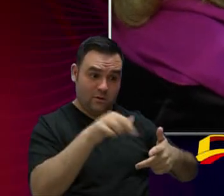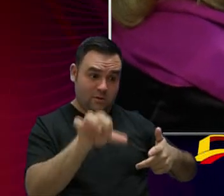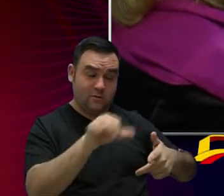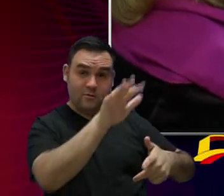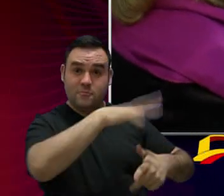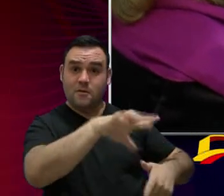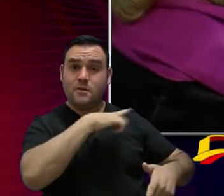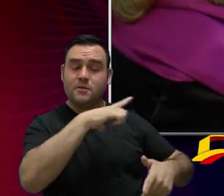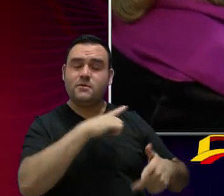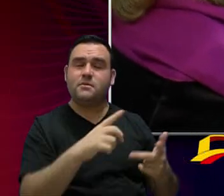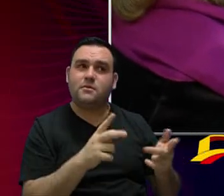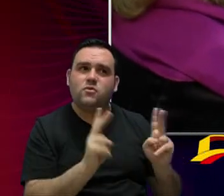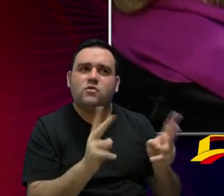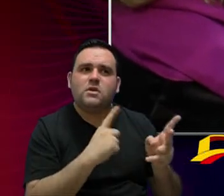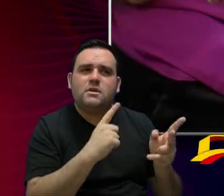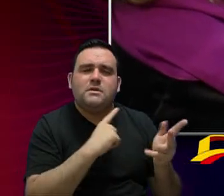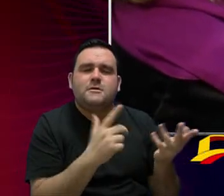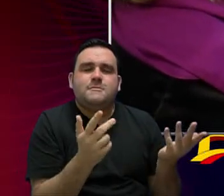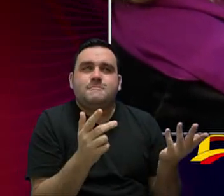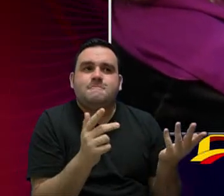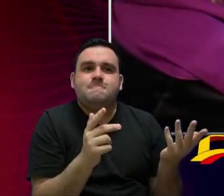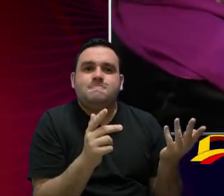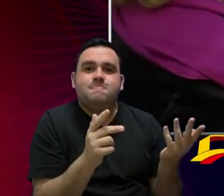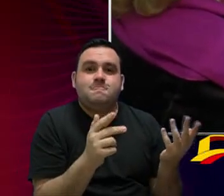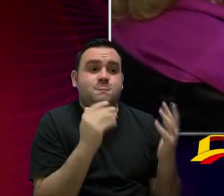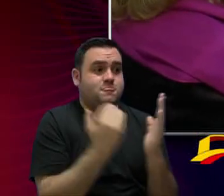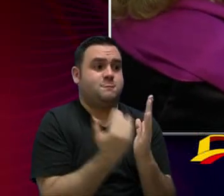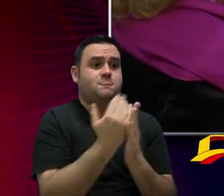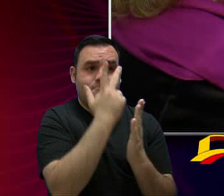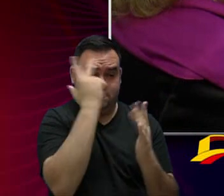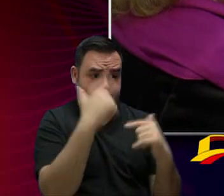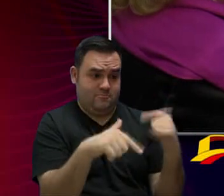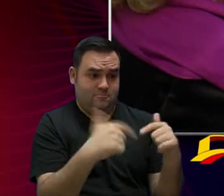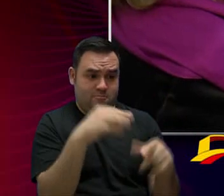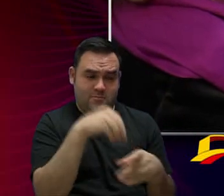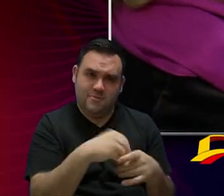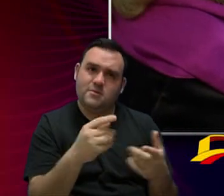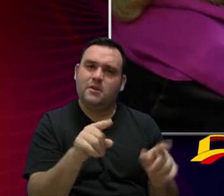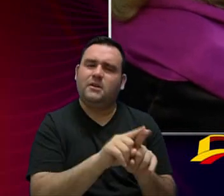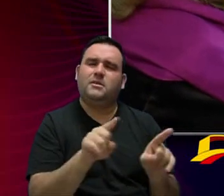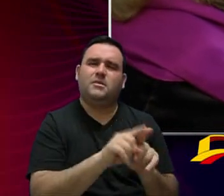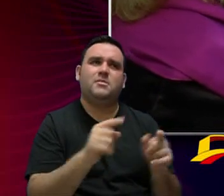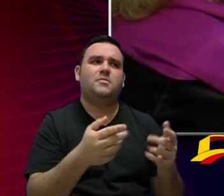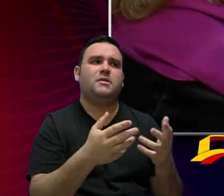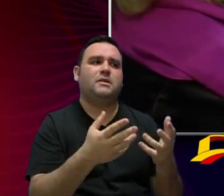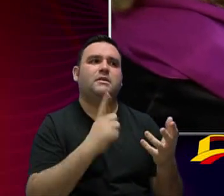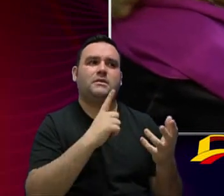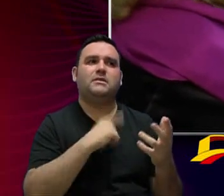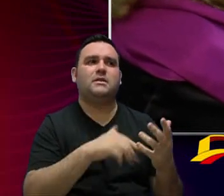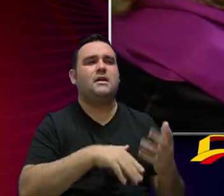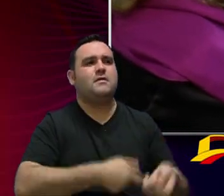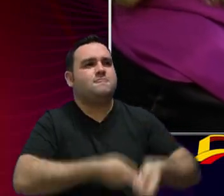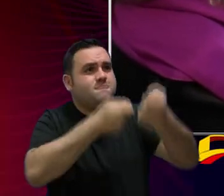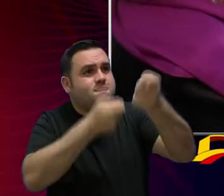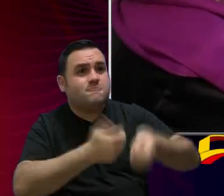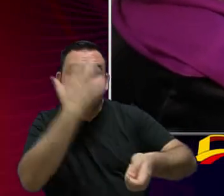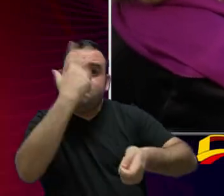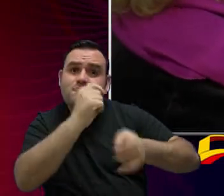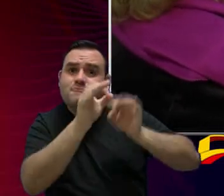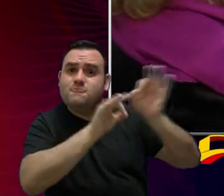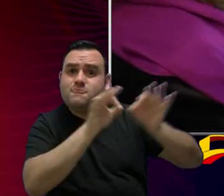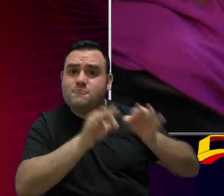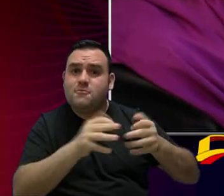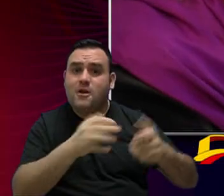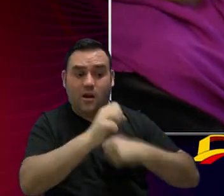seja ela tenha mais profissionais que ela fez seba a benedita a reforma que você fala